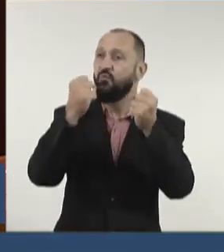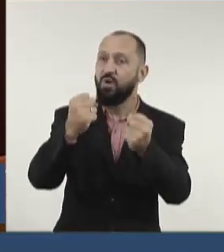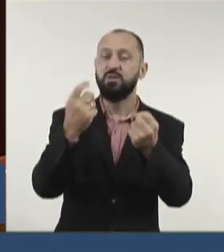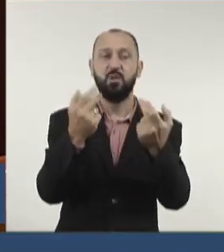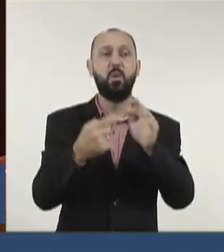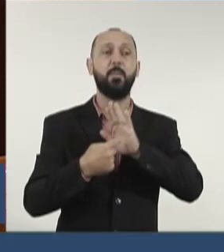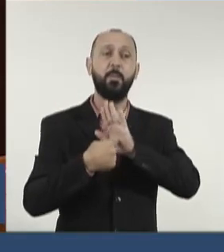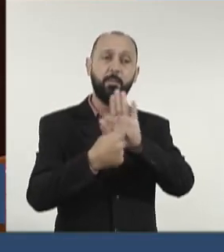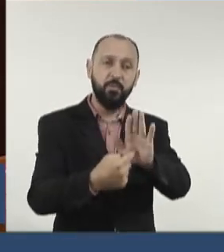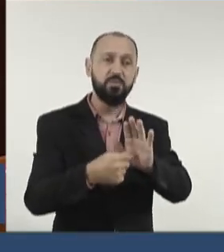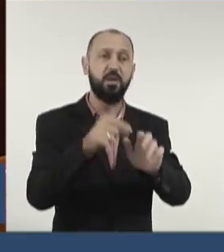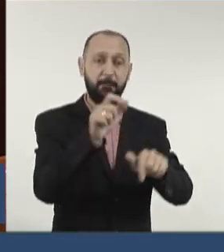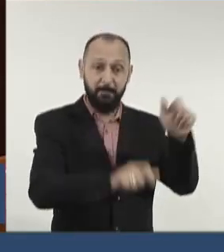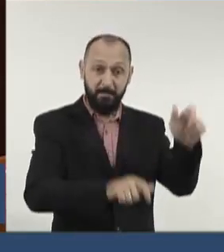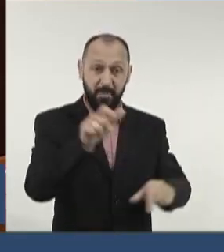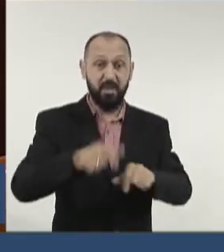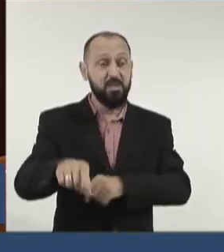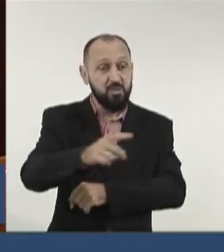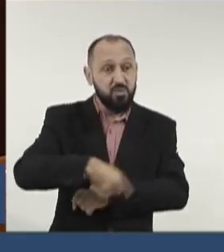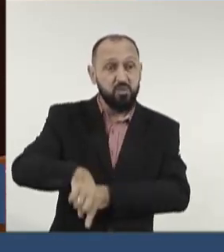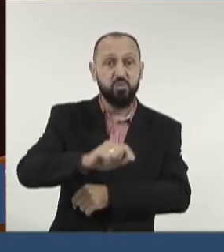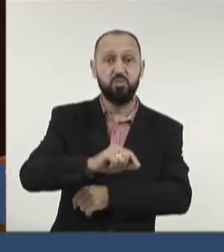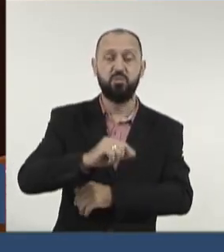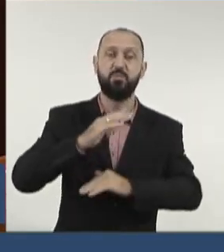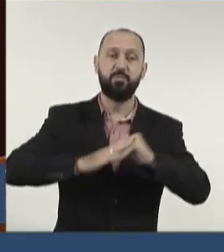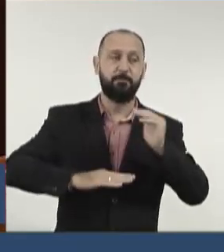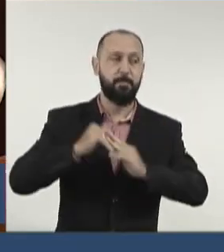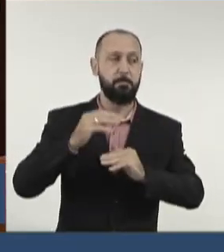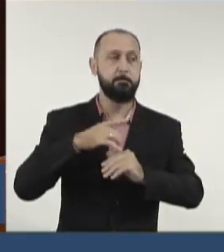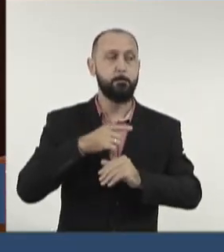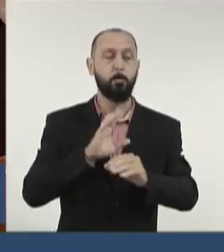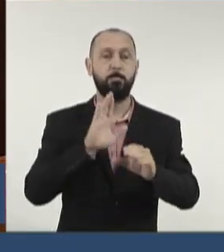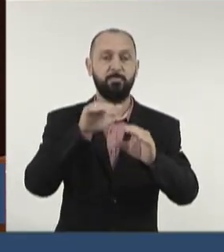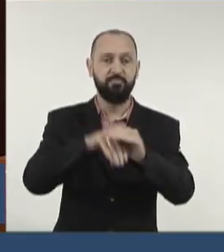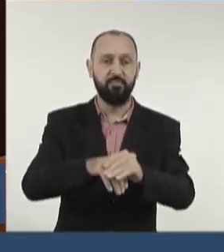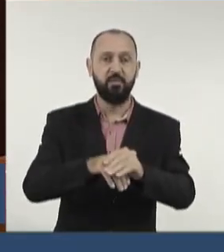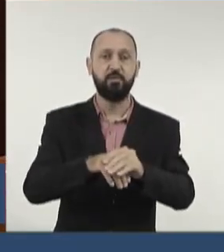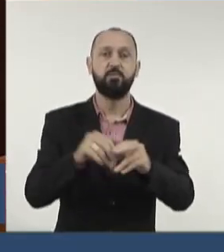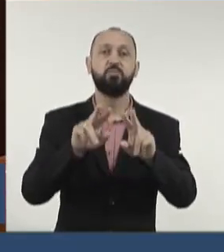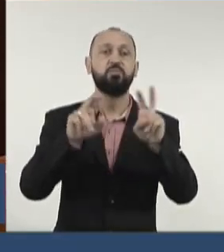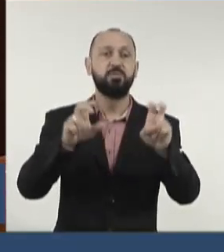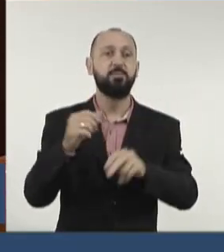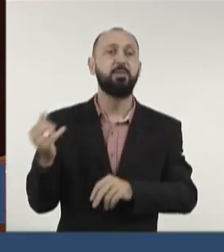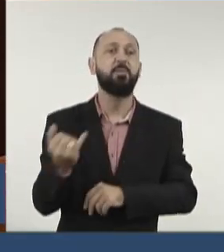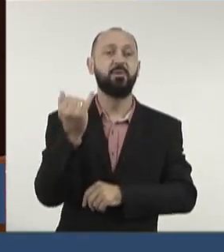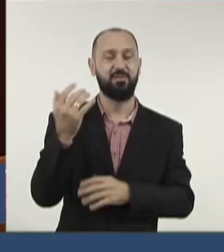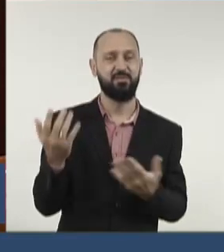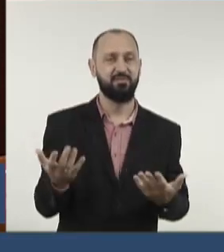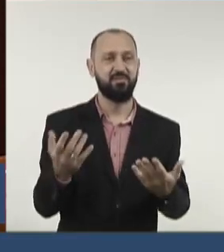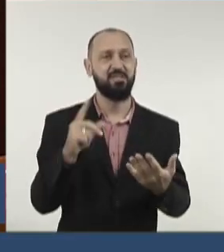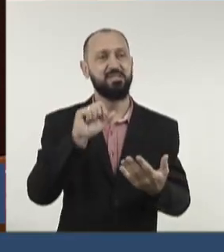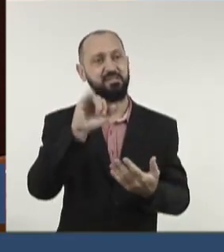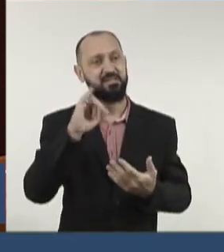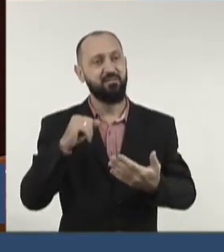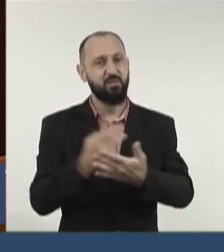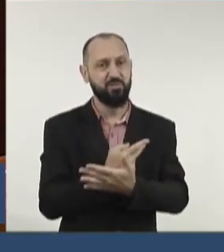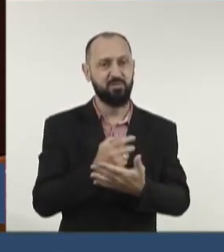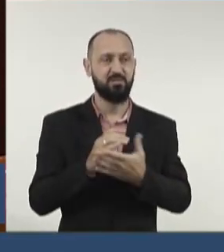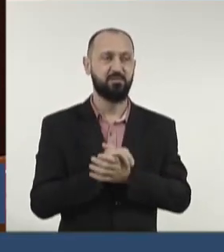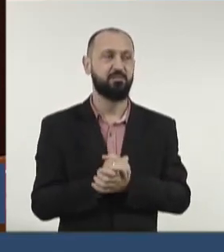para mostrar para o seu público, para o servidor, que ia estar votando algo importante ou que sequer estaria